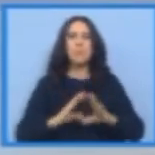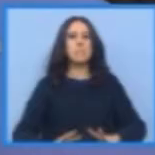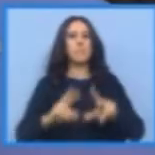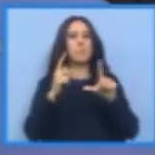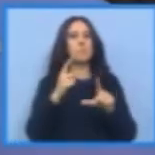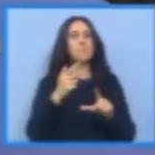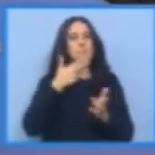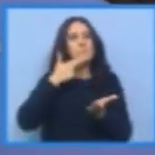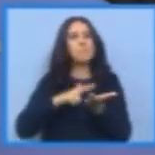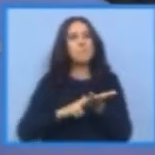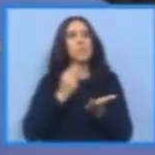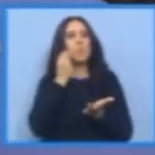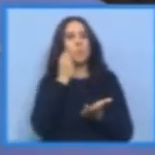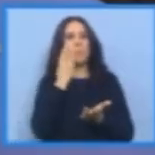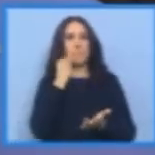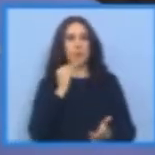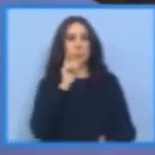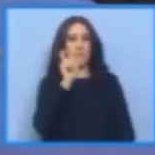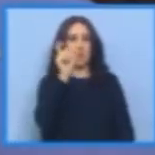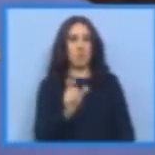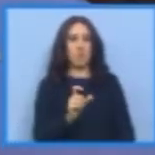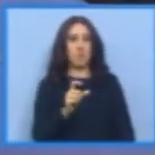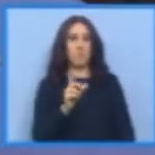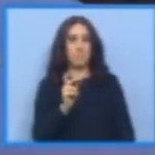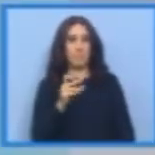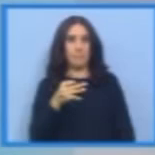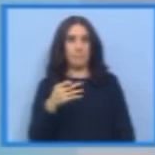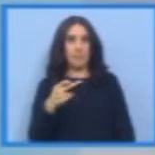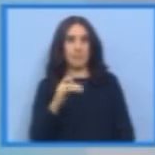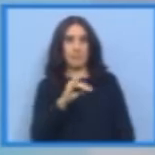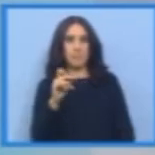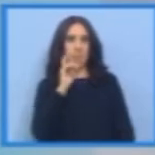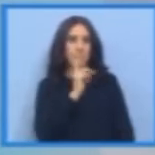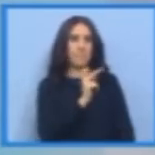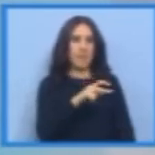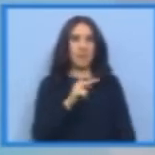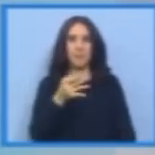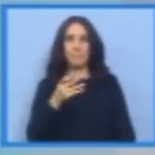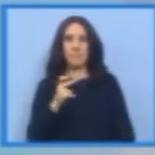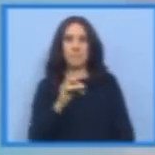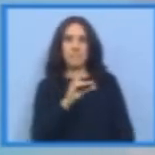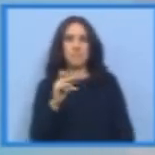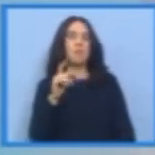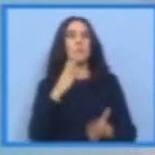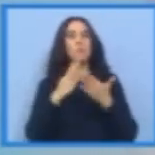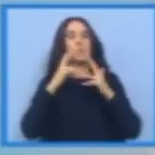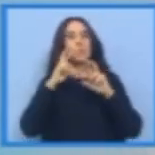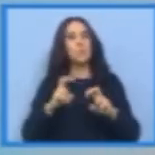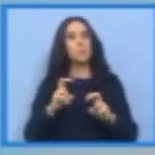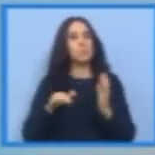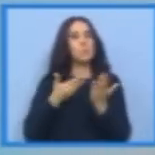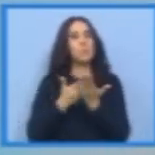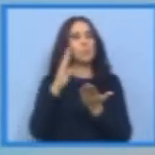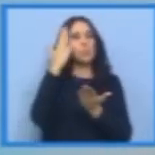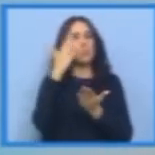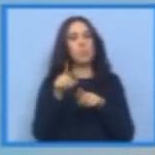desenvolvimento? Porque esse creio que é, Ana Patrícia, que é uma das propostas de fundo deste estudo, é